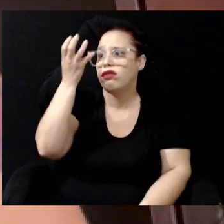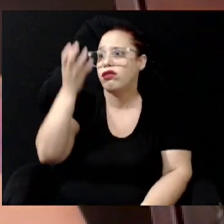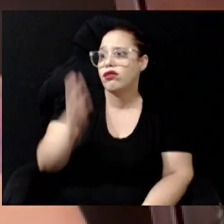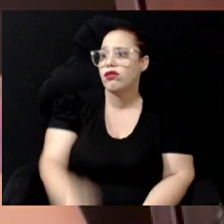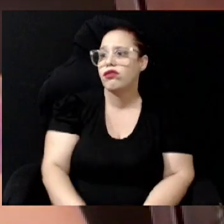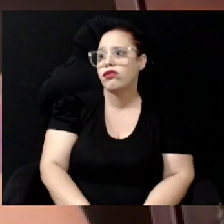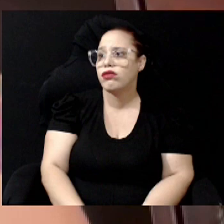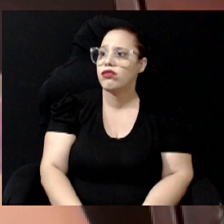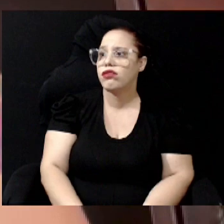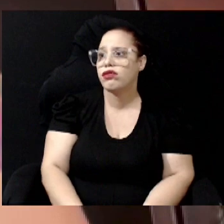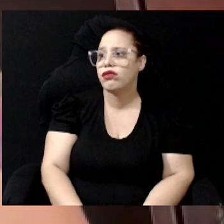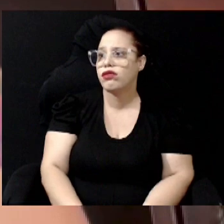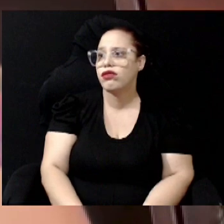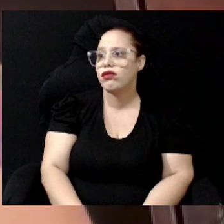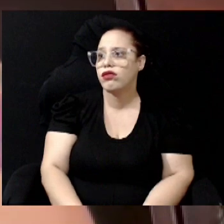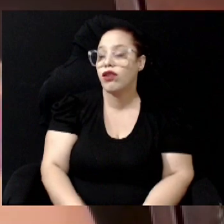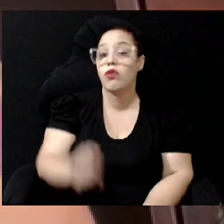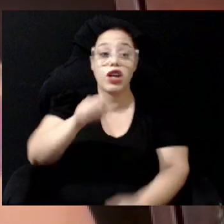de você mudar